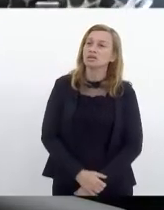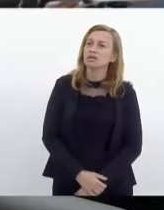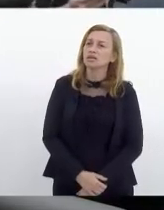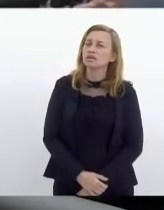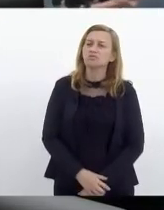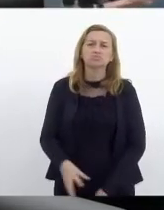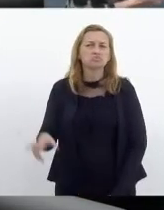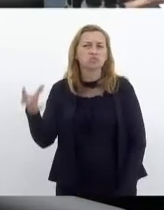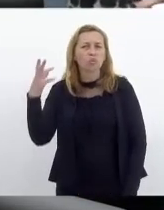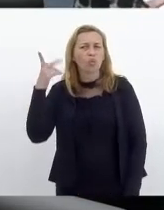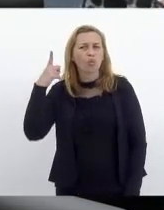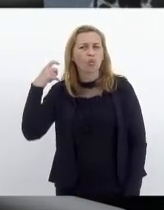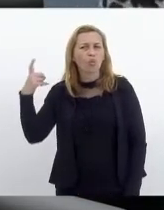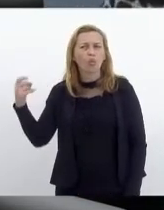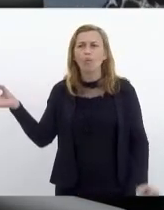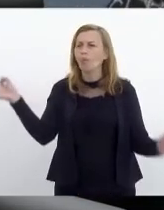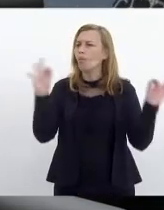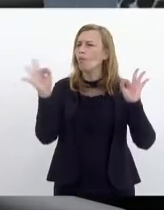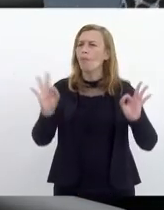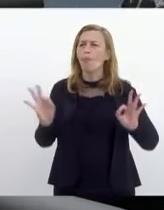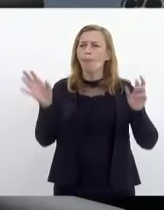Está sem som, Rosane.